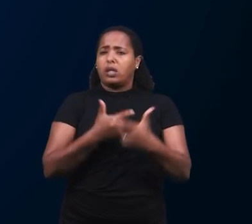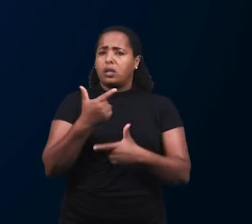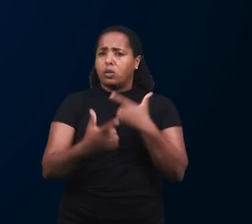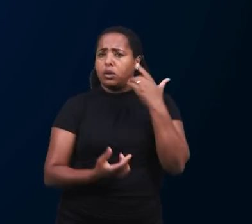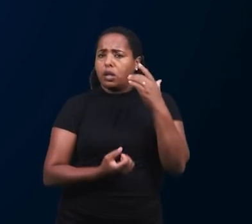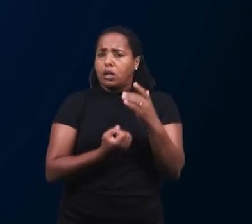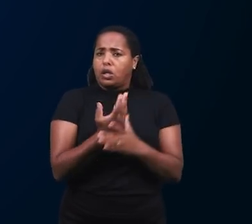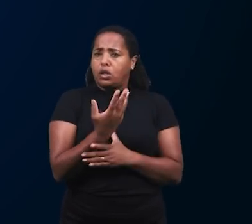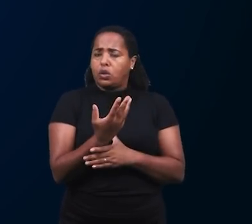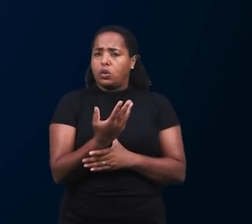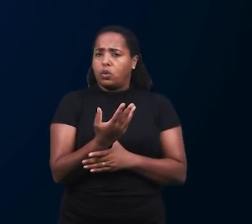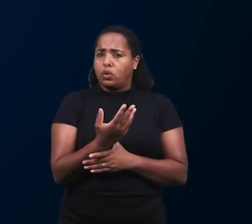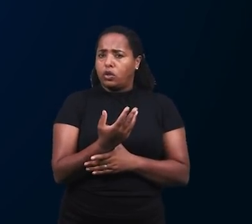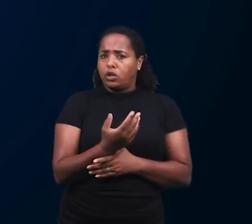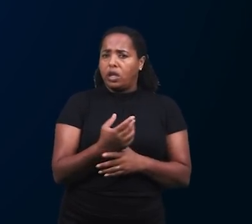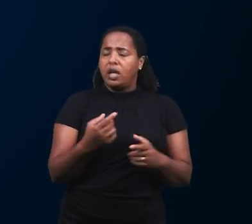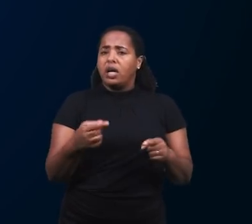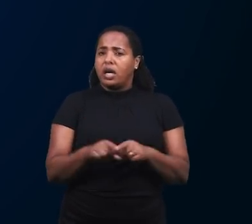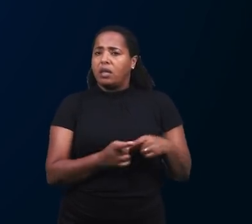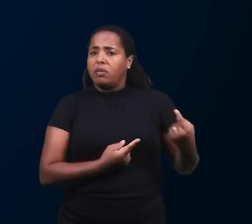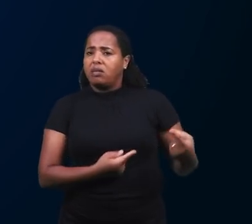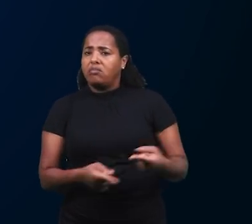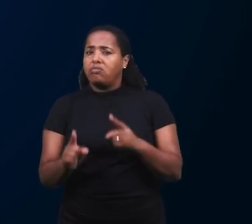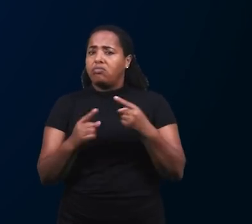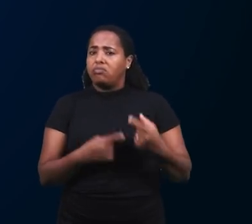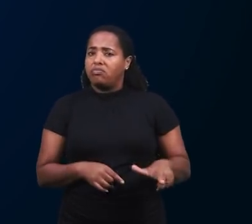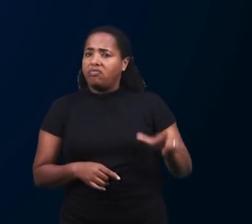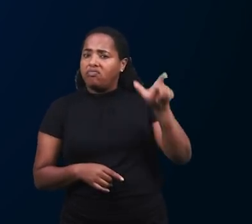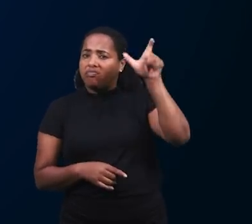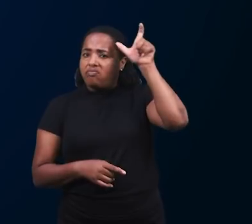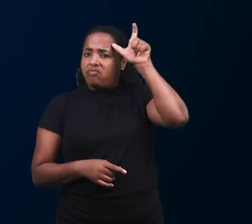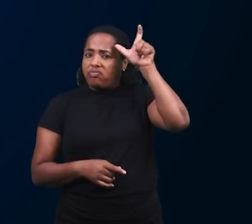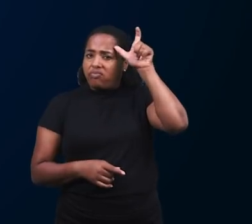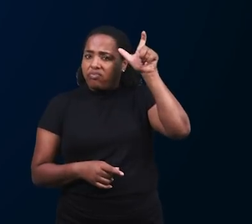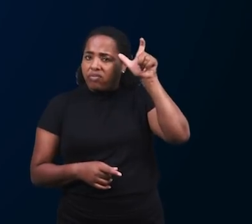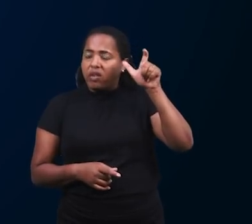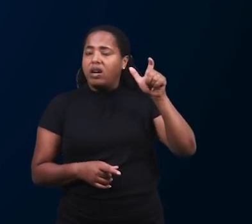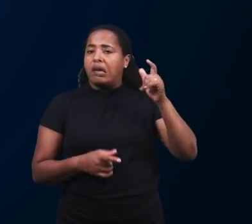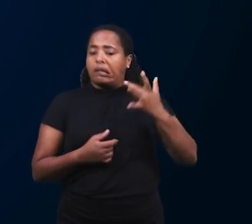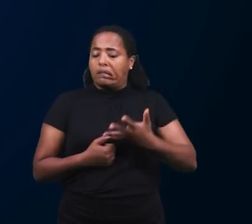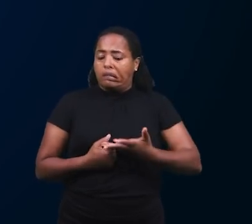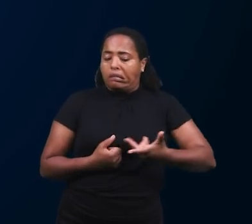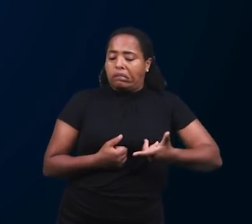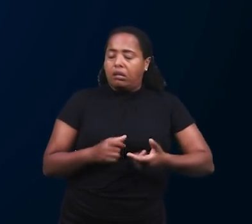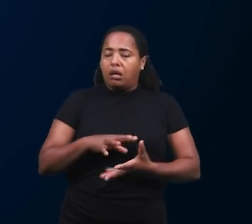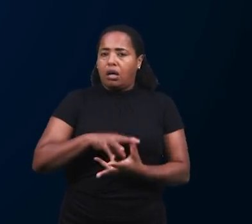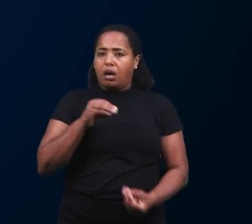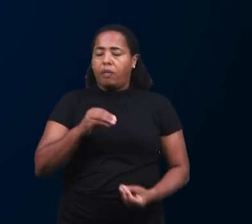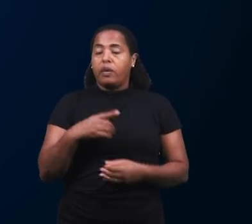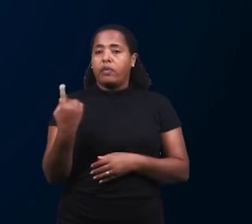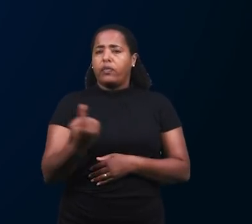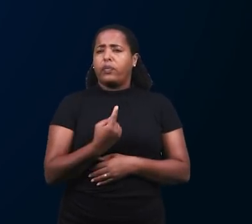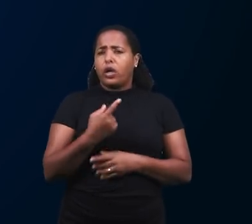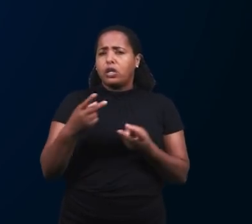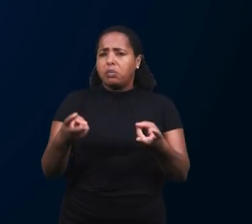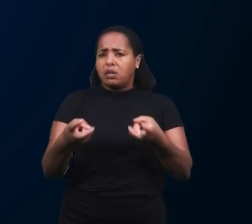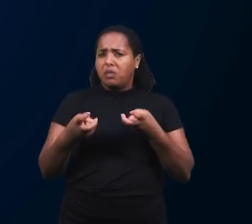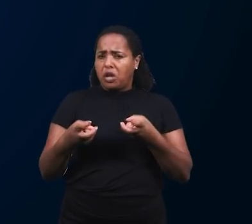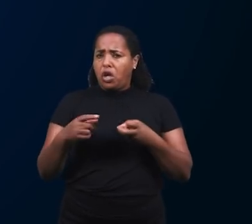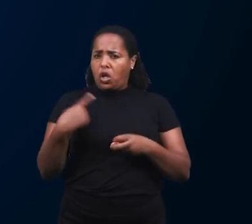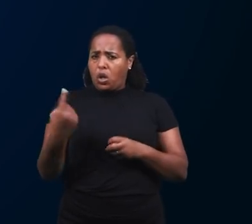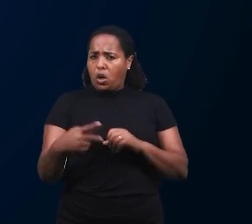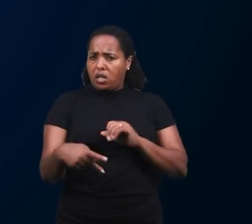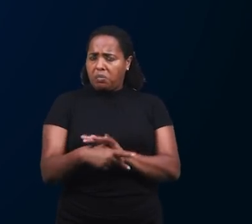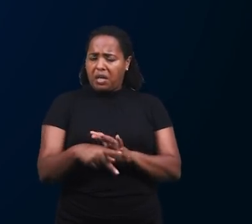contra as lutas que se levantam e as investidas daquele que é contra a nossa alma. Nós temos aprendido que nós não